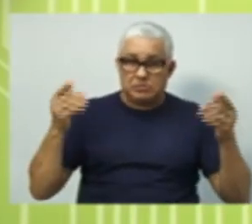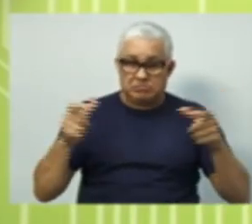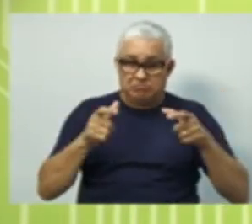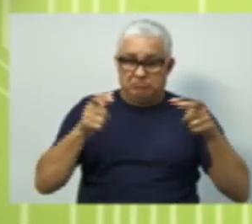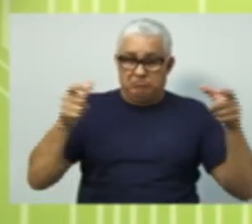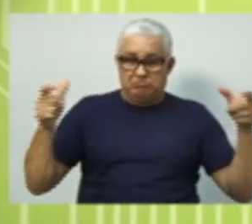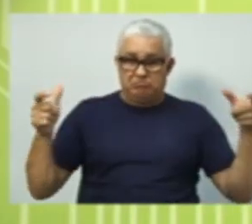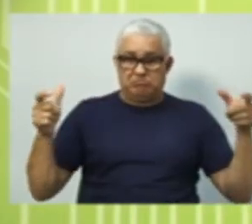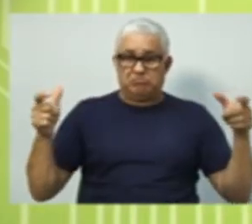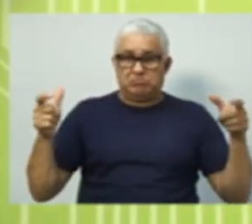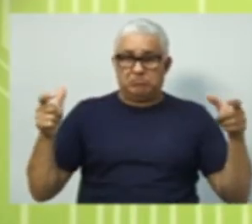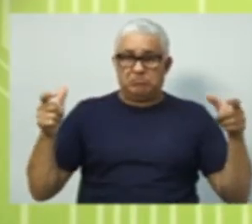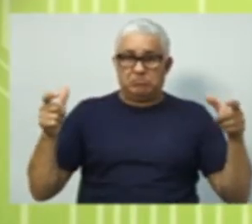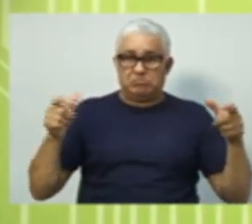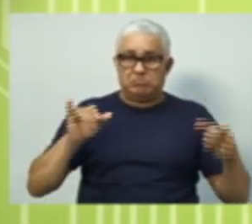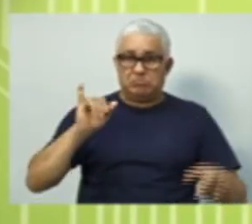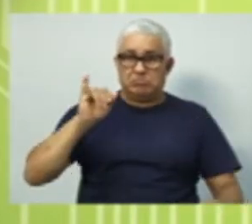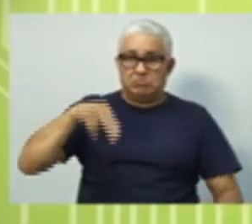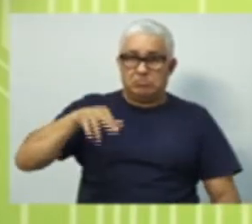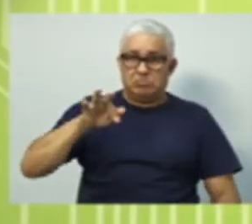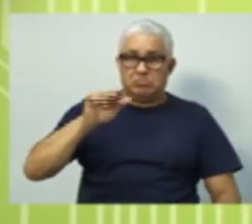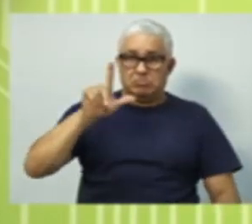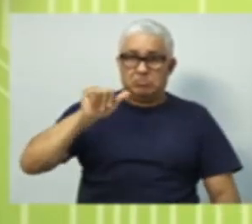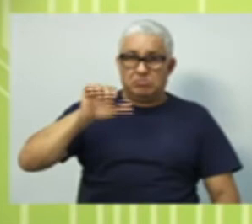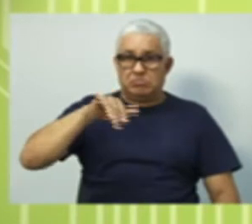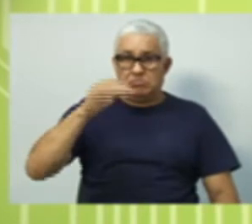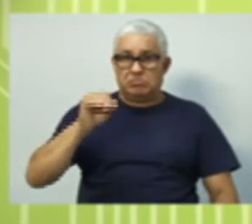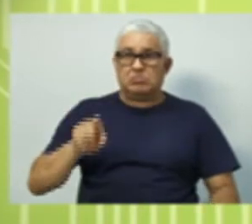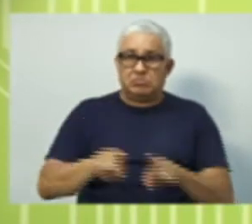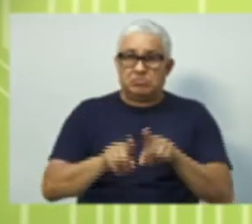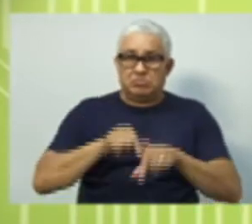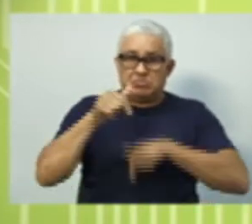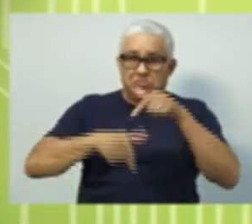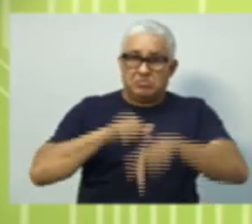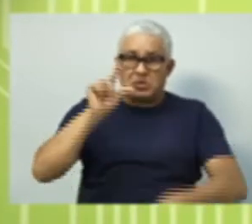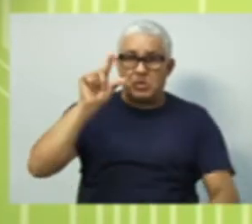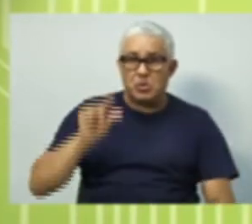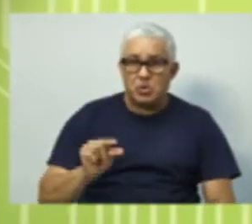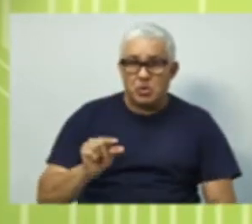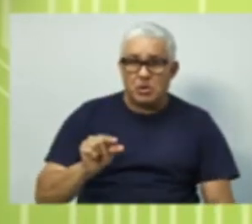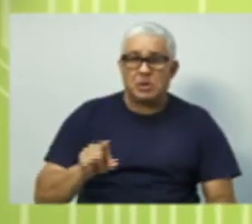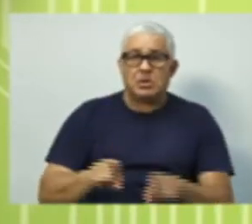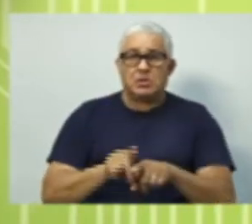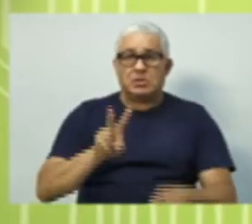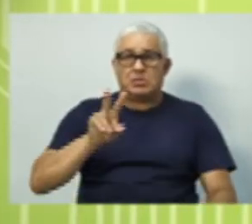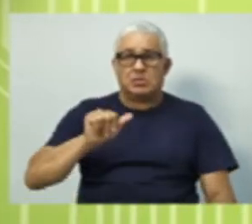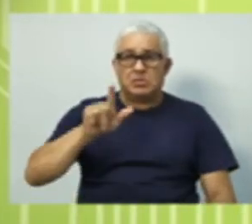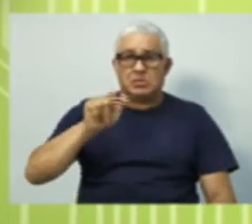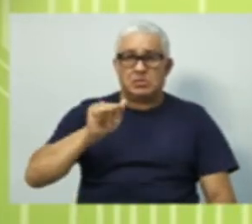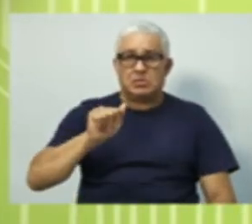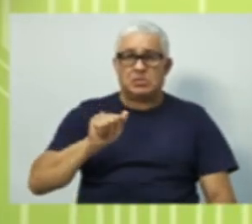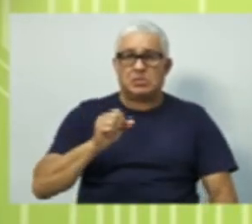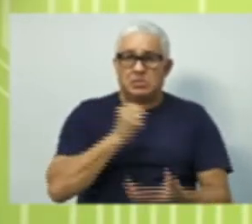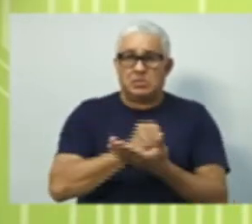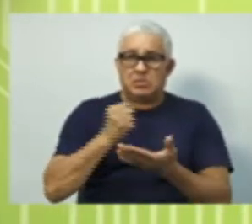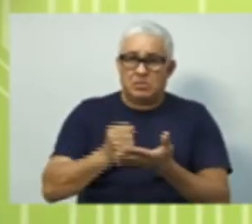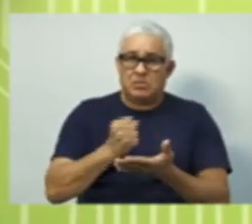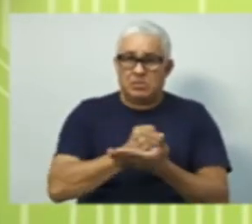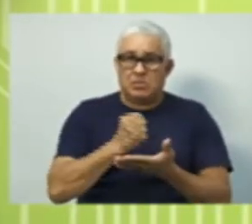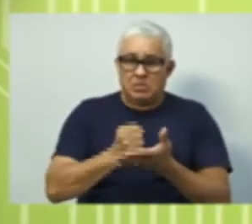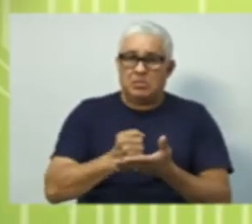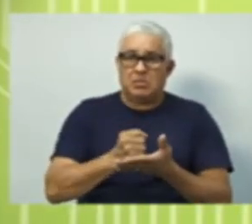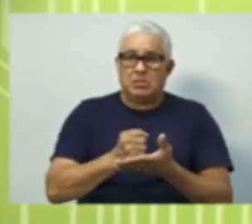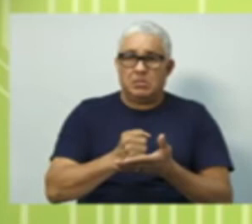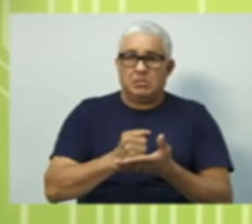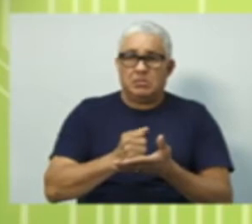mal feito anteriormente. Então, na verdade, pense em todos os detalhes. Por isso que é importante a participação e a evidência de